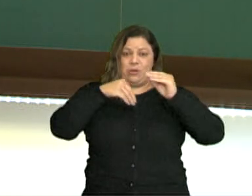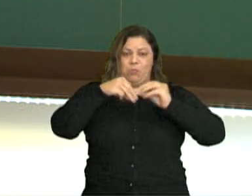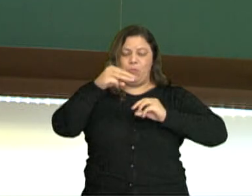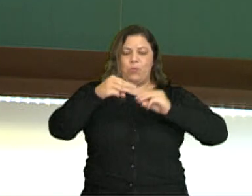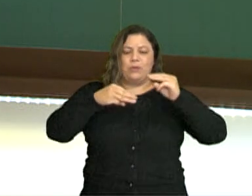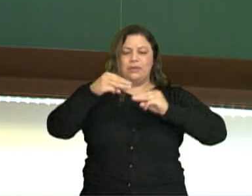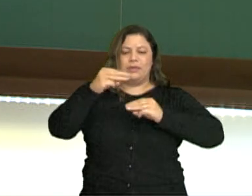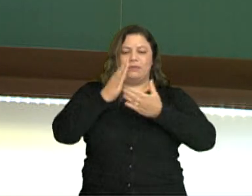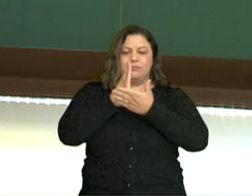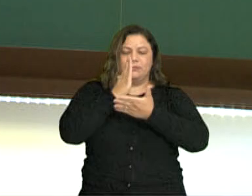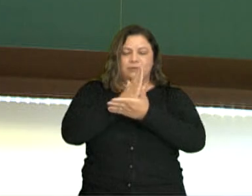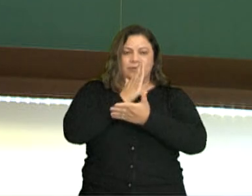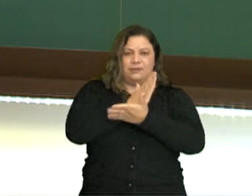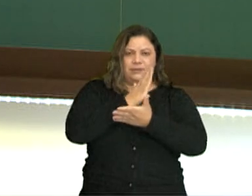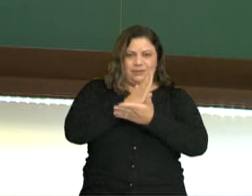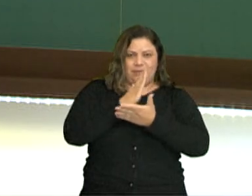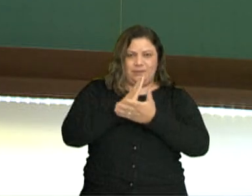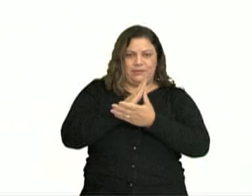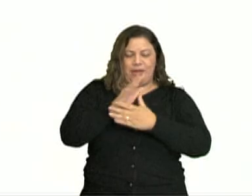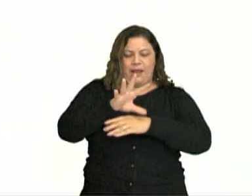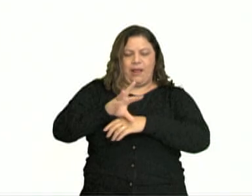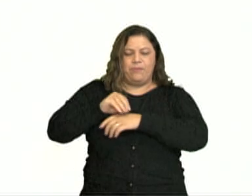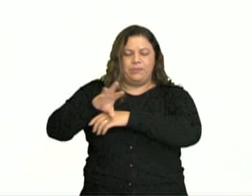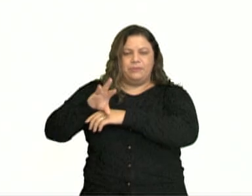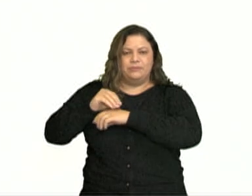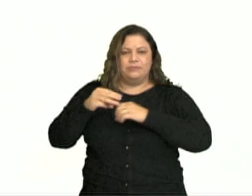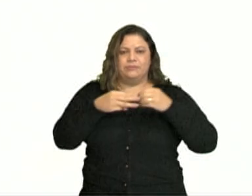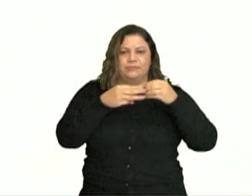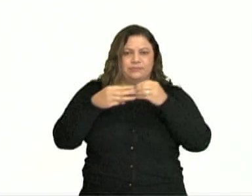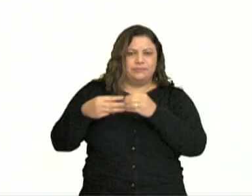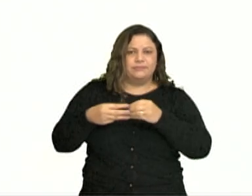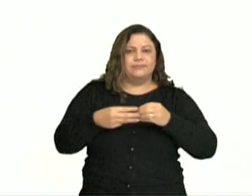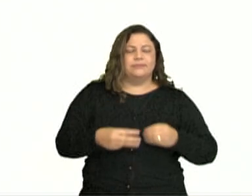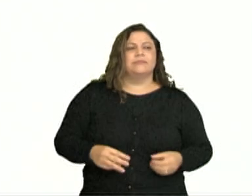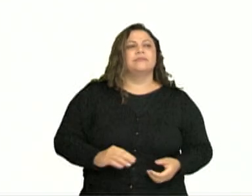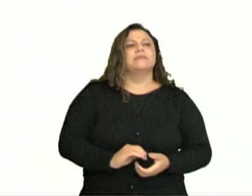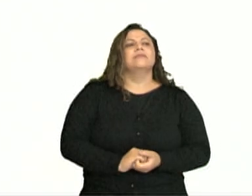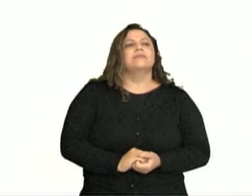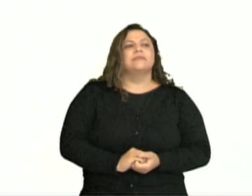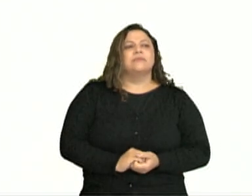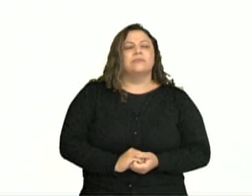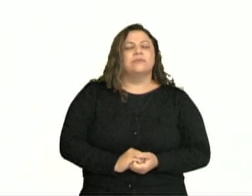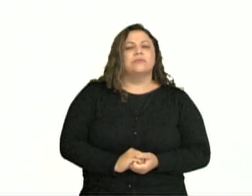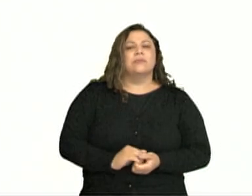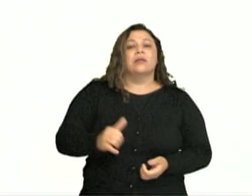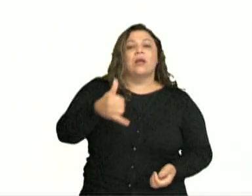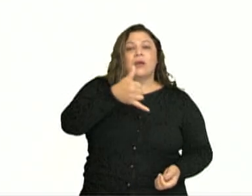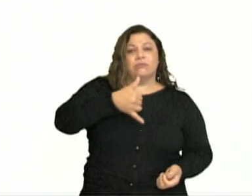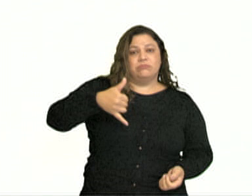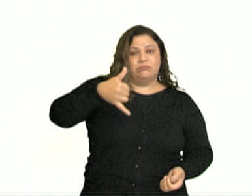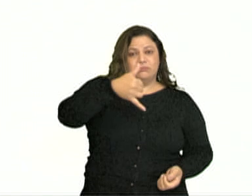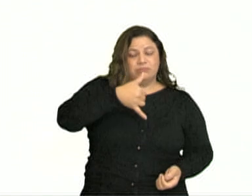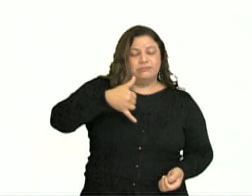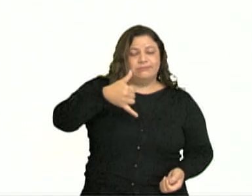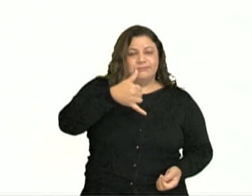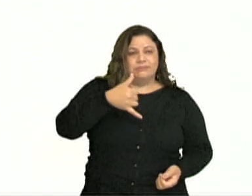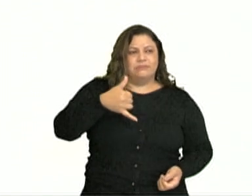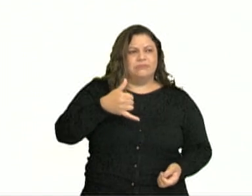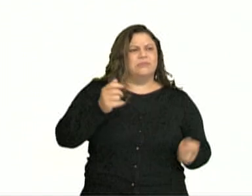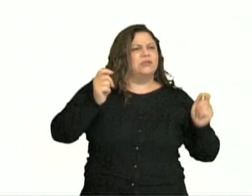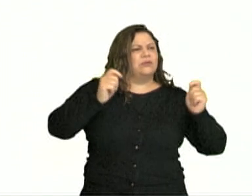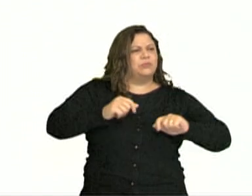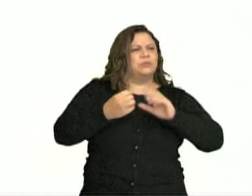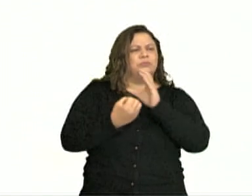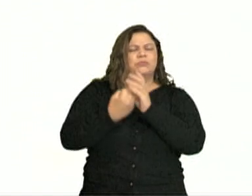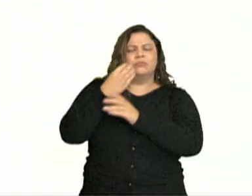células. Óleos e gorduras ou lipídios. produzem aproximadamente 9 quilocalorias